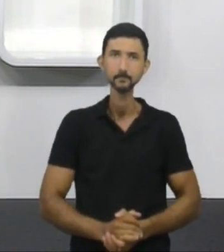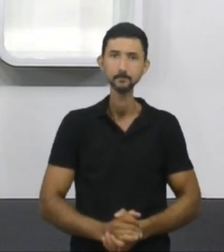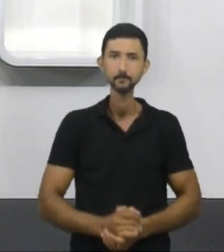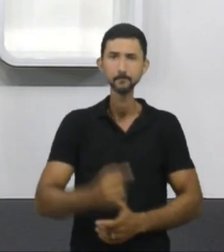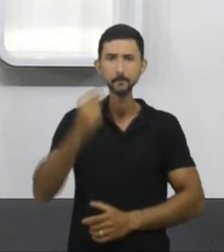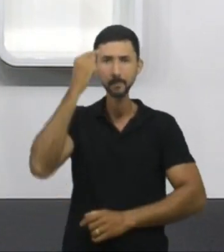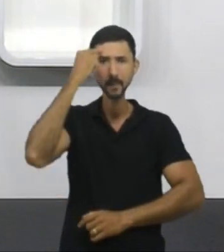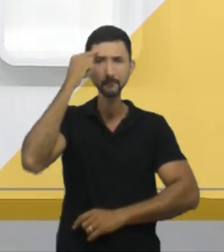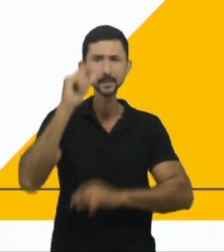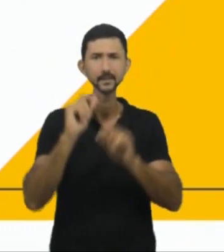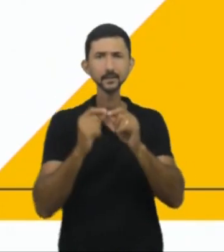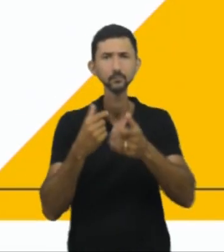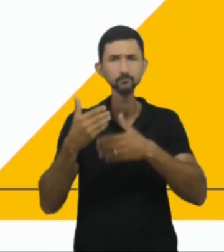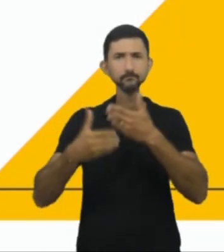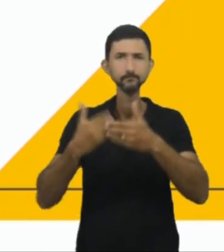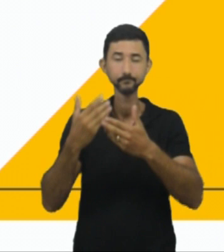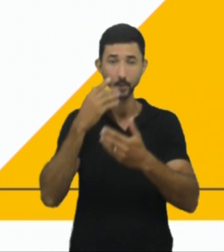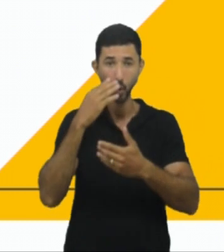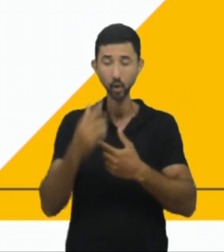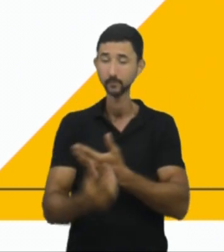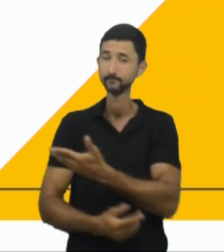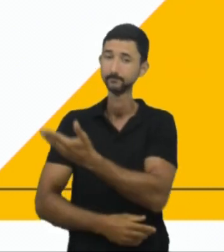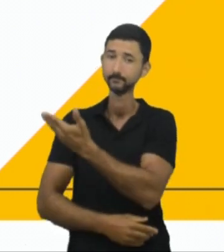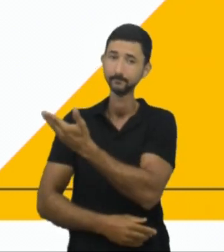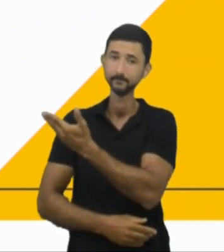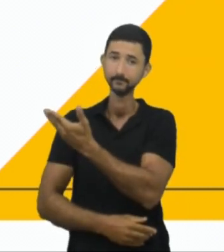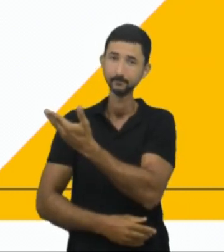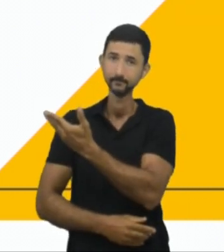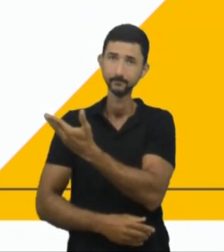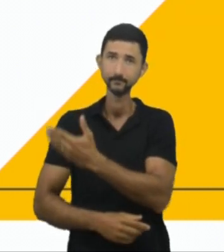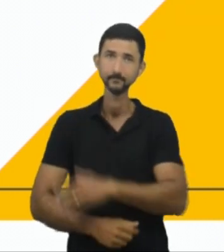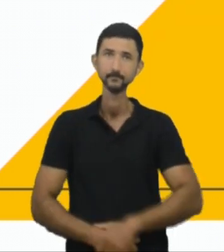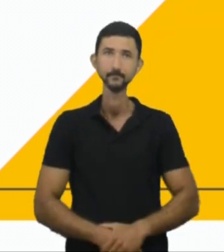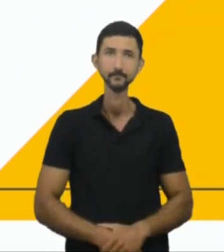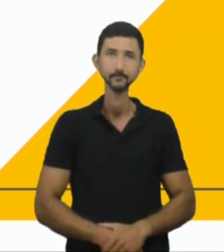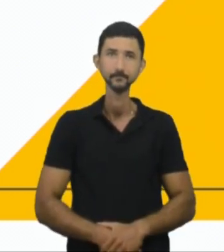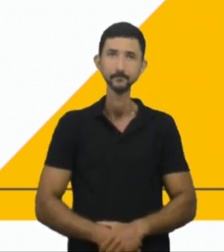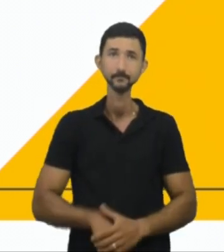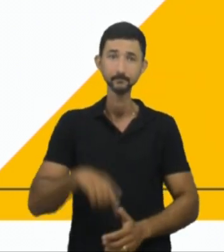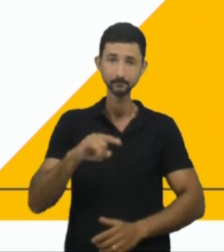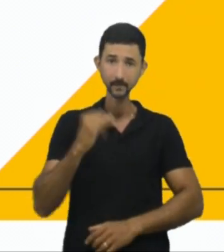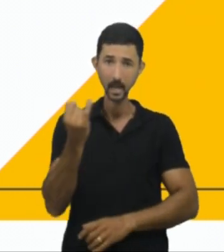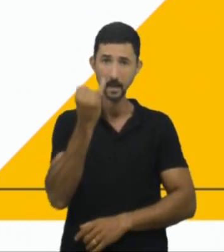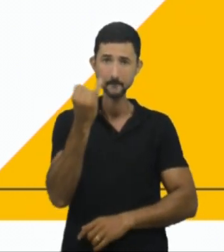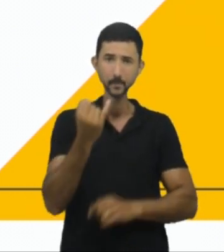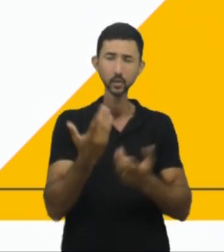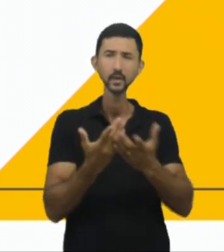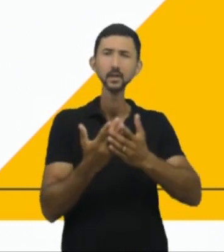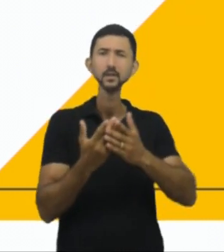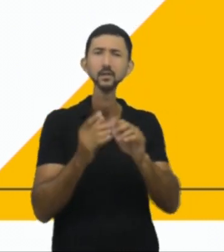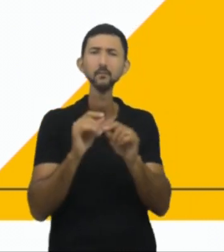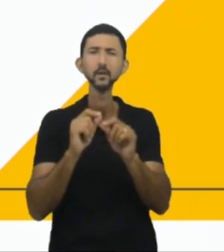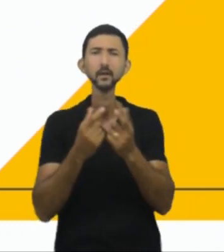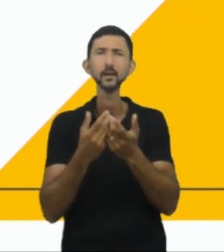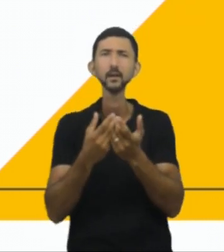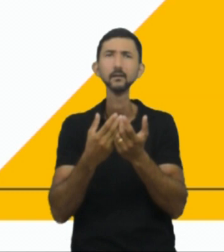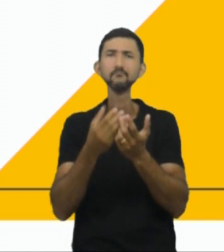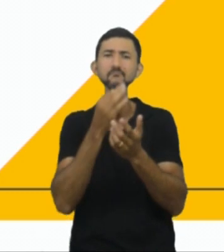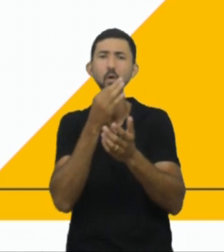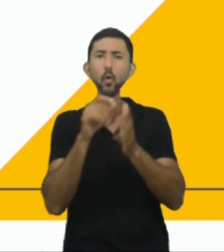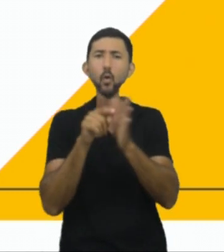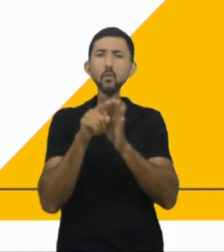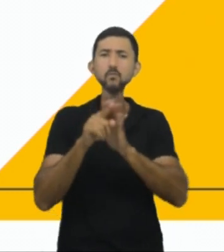aqui pensando um pouquinho mais. Acompanhe aí na sua tela. O que é importante na hora de nós construirmos um